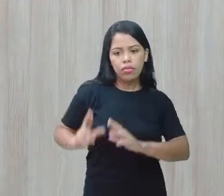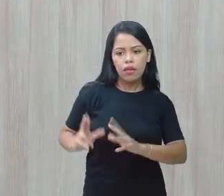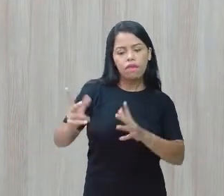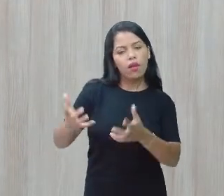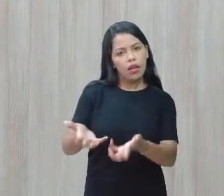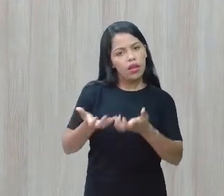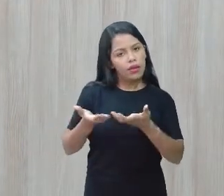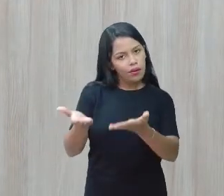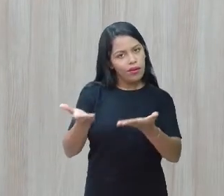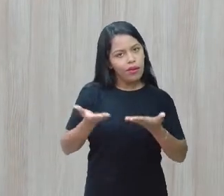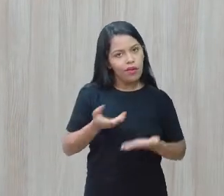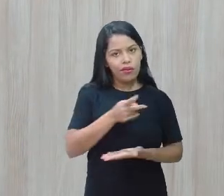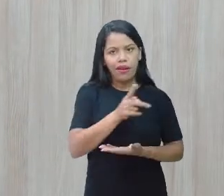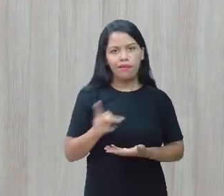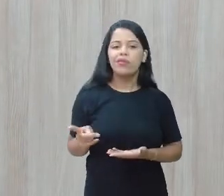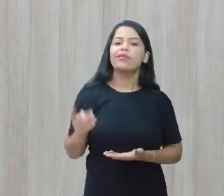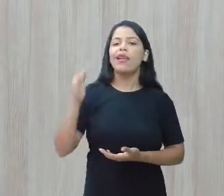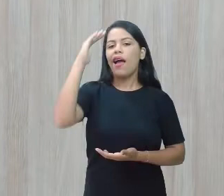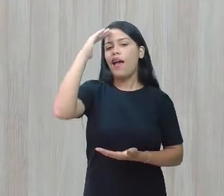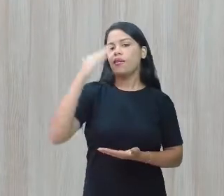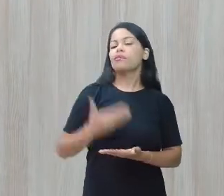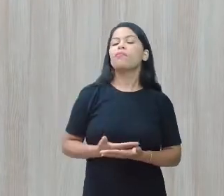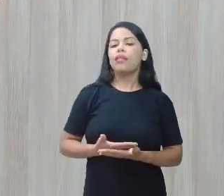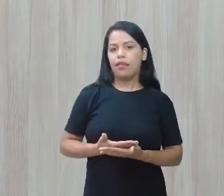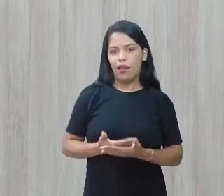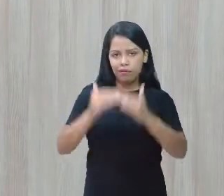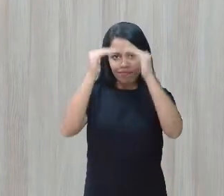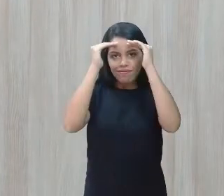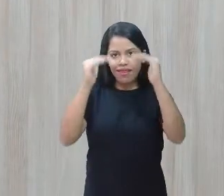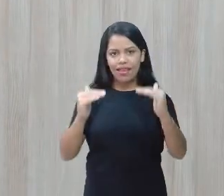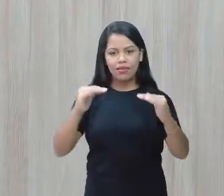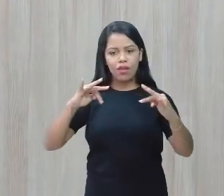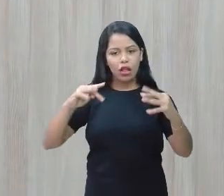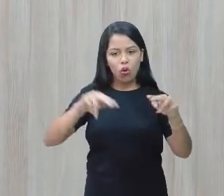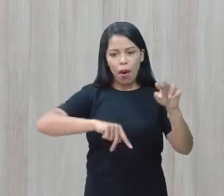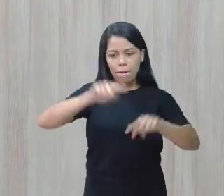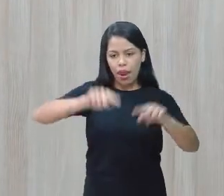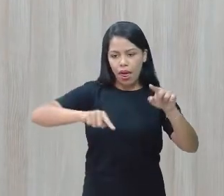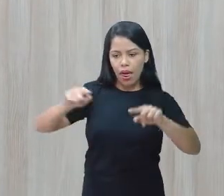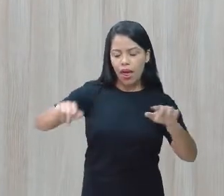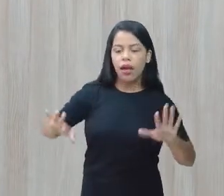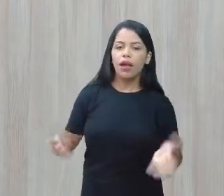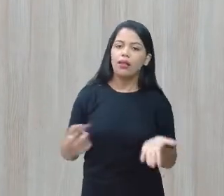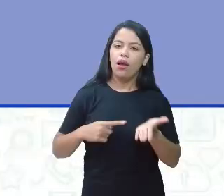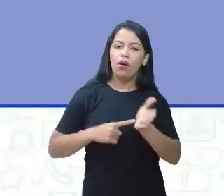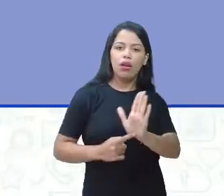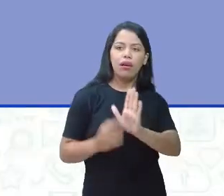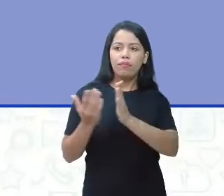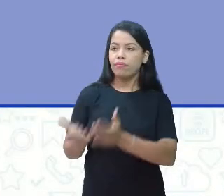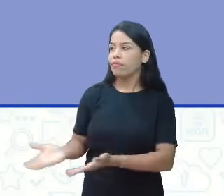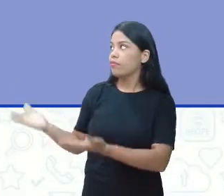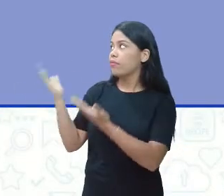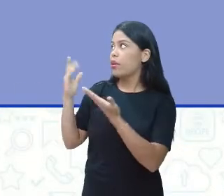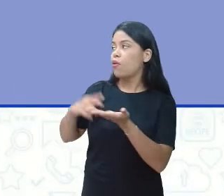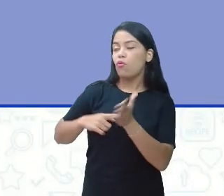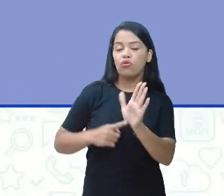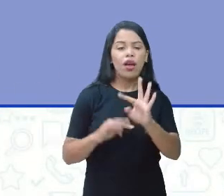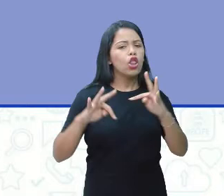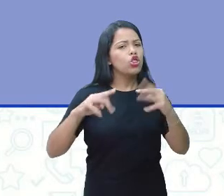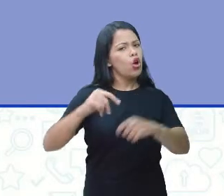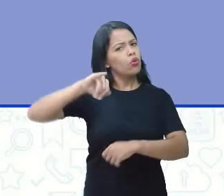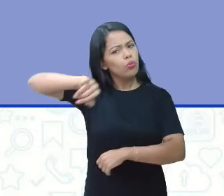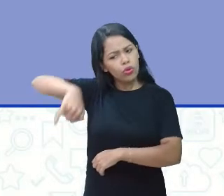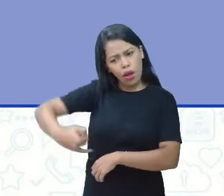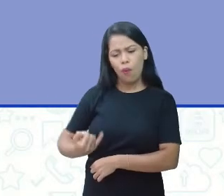convidar vocês a respeitar as diferenças. E aí, nessa imagem, eu quero mostrar a vocês que todos têm oportunidade, todos